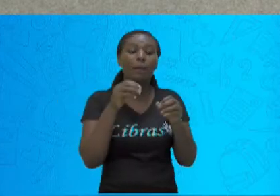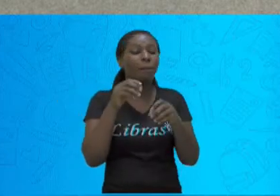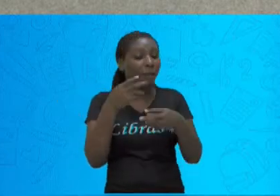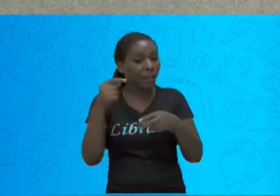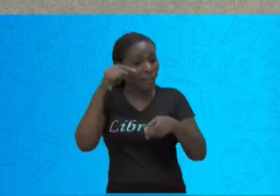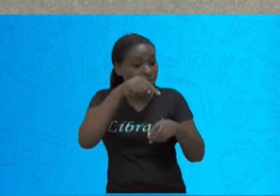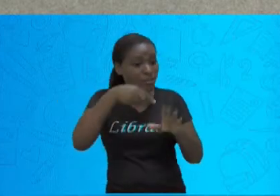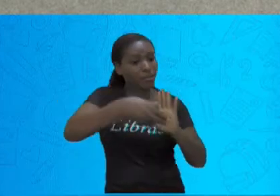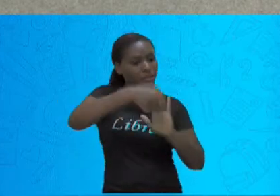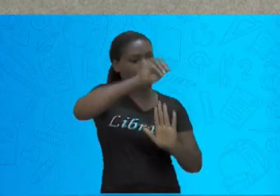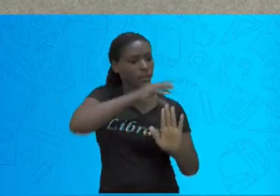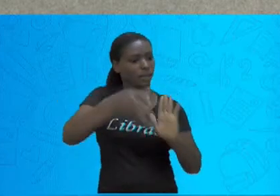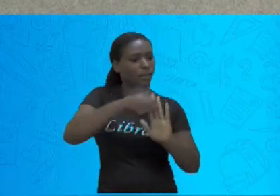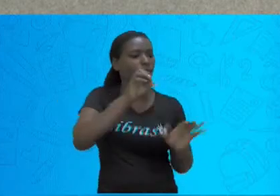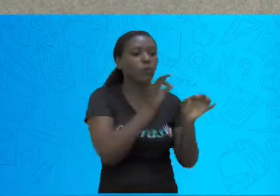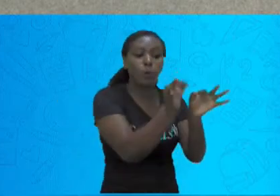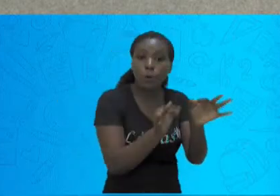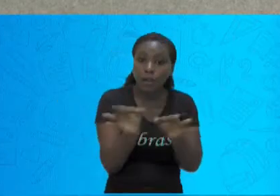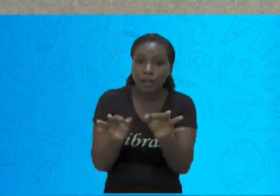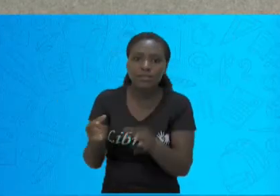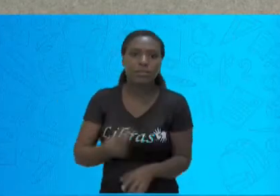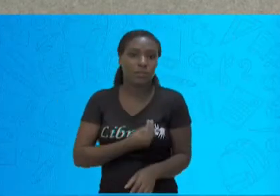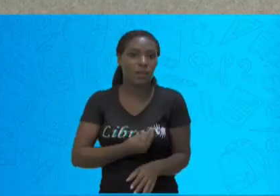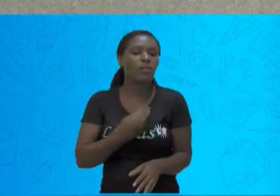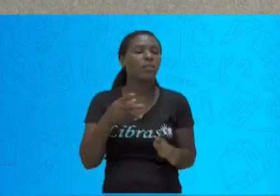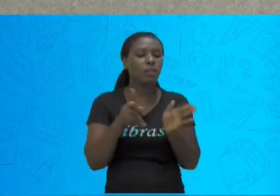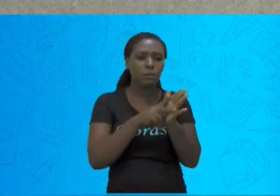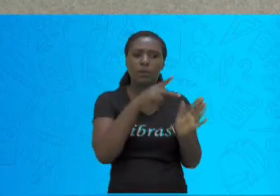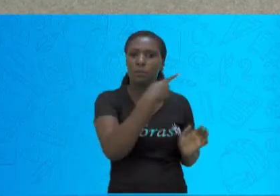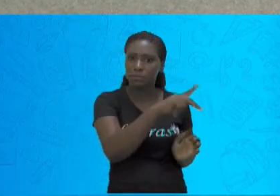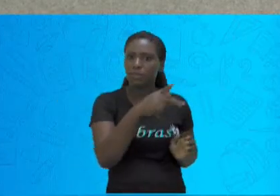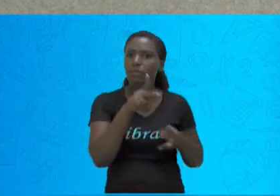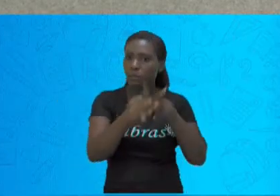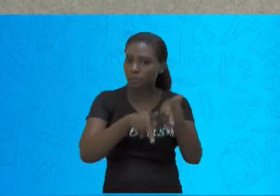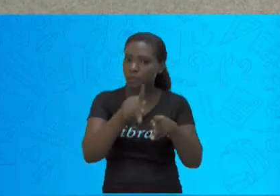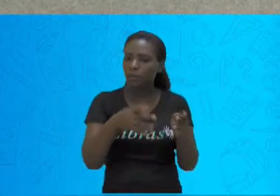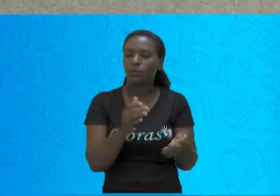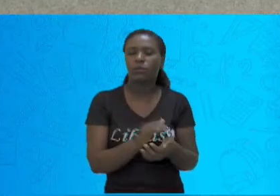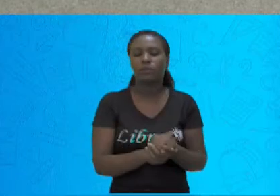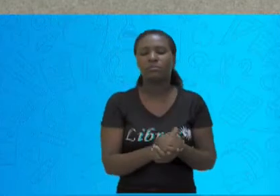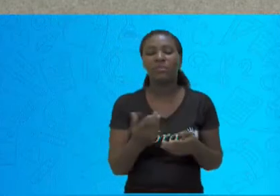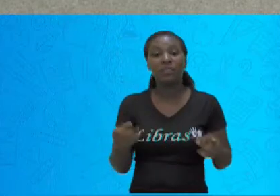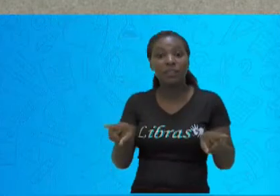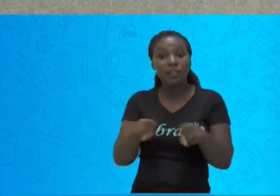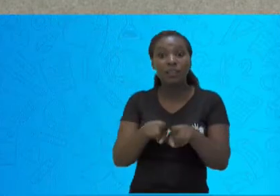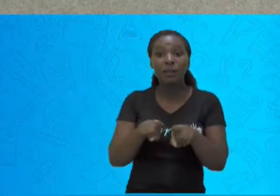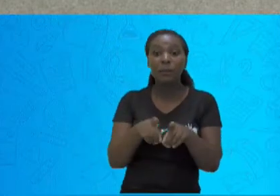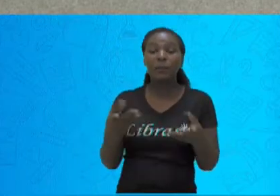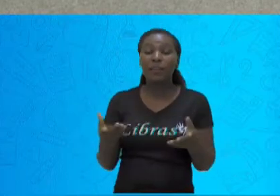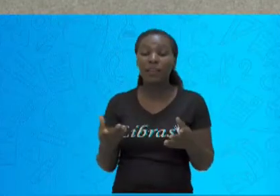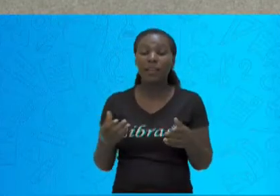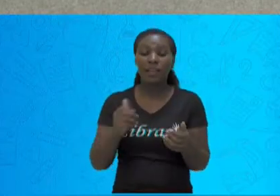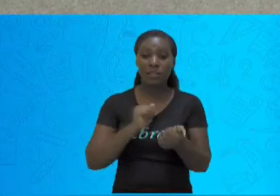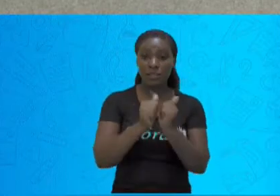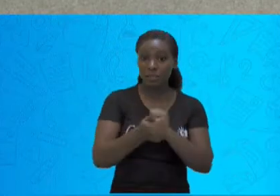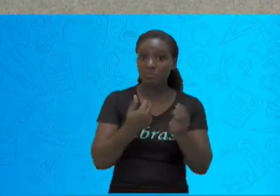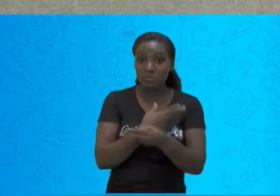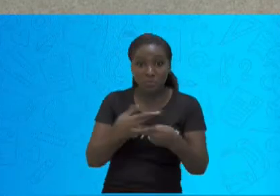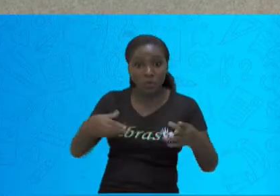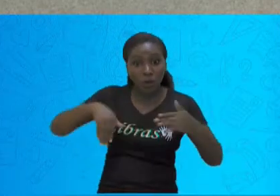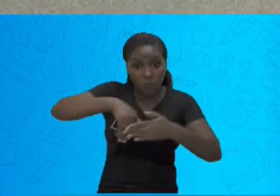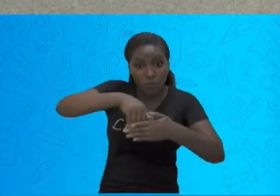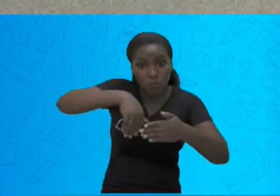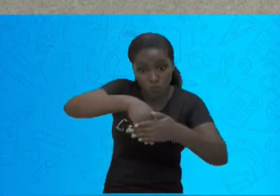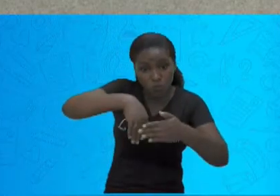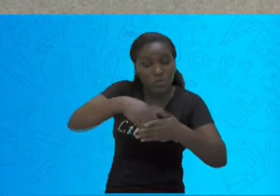de bola, ele era considerado sagrado. E vem de uma narrativa mística sobre os gêmeos que vencem os